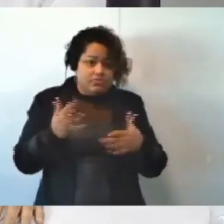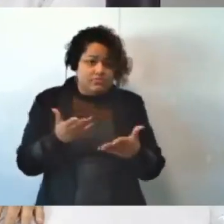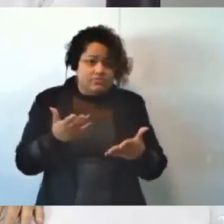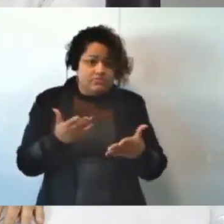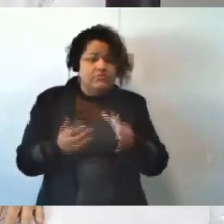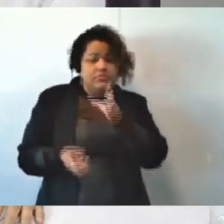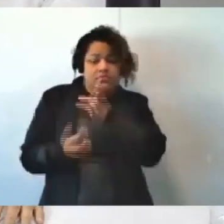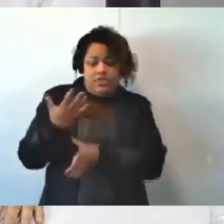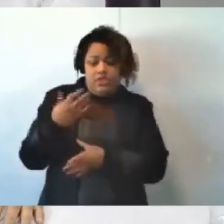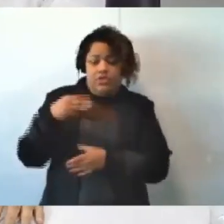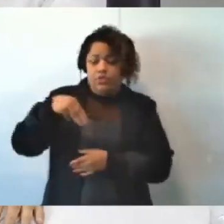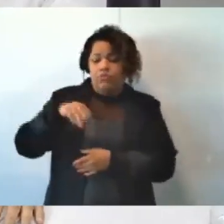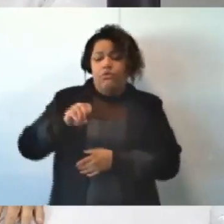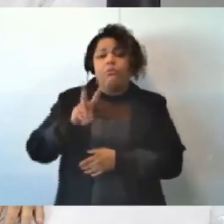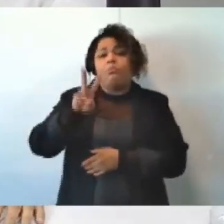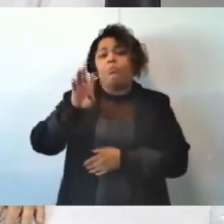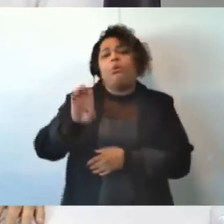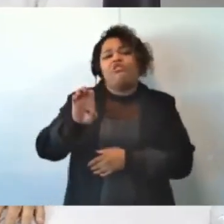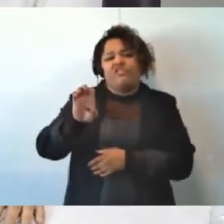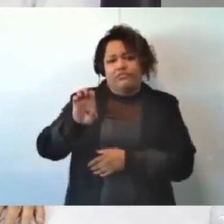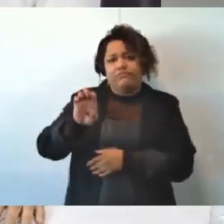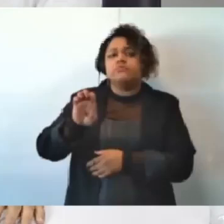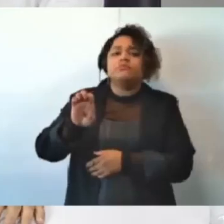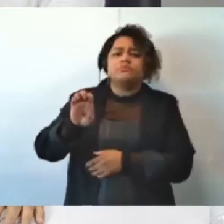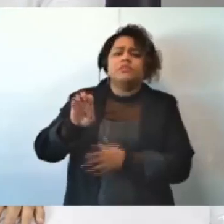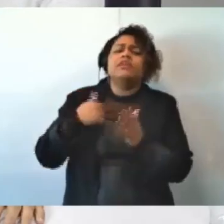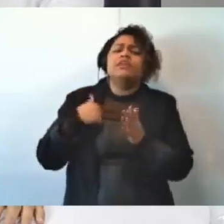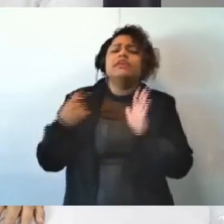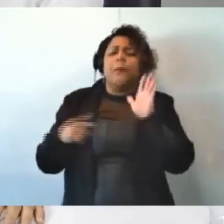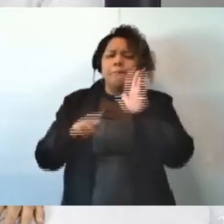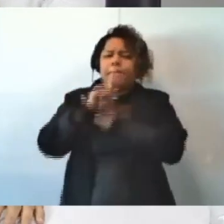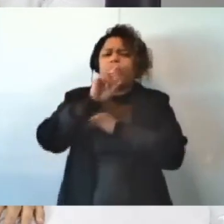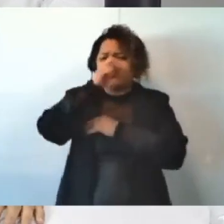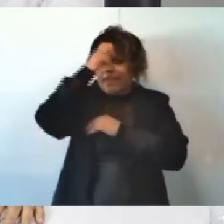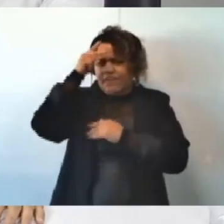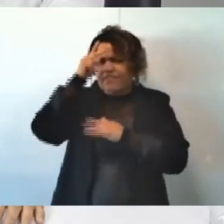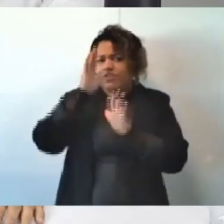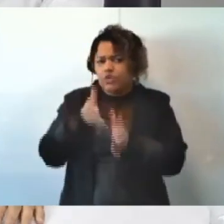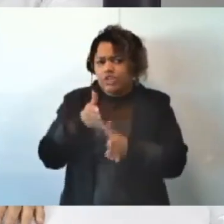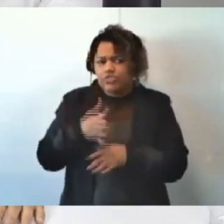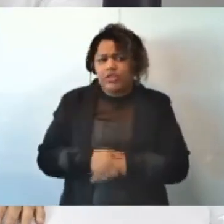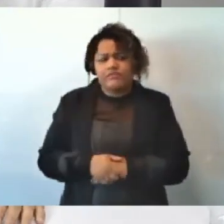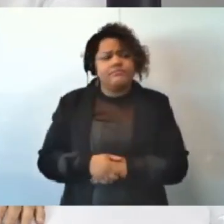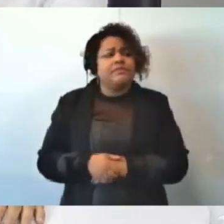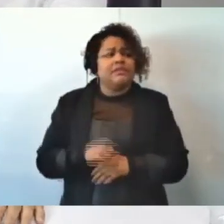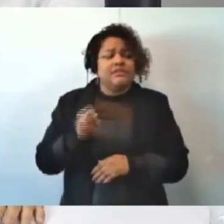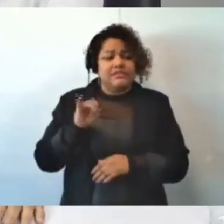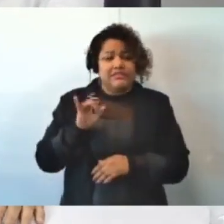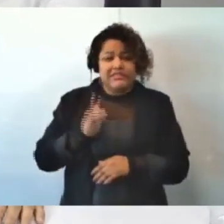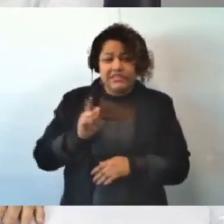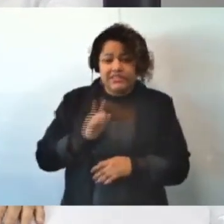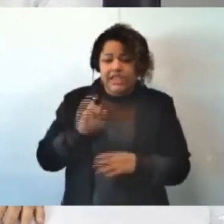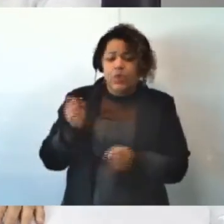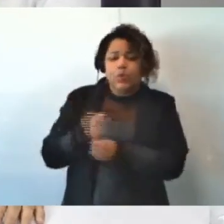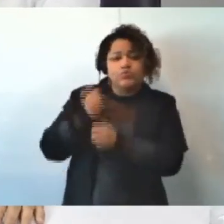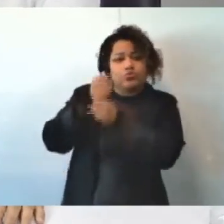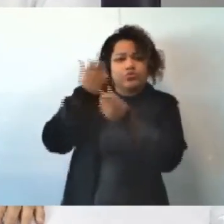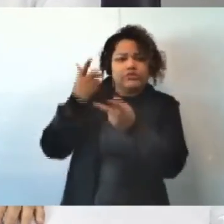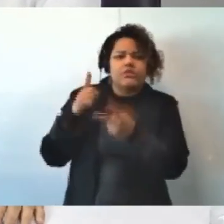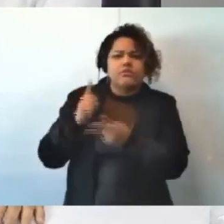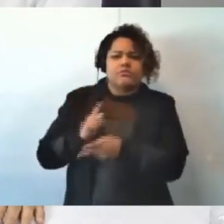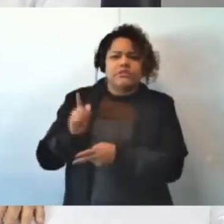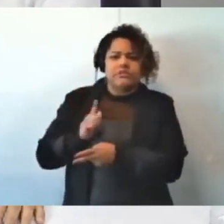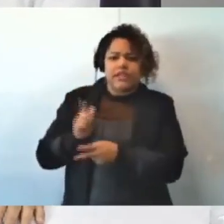perguntei à prefeitura. Se eu tenho fechamento, se eu tenho mudanças no trânsito, se eu tenho até construção de MOV,